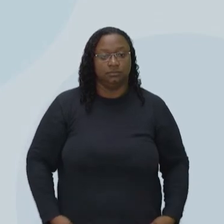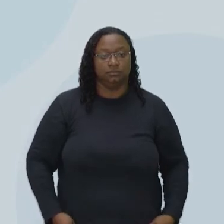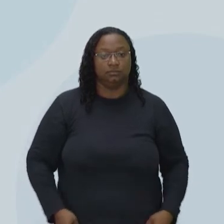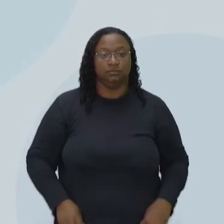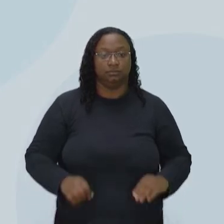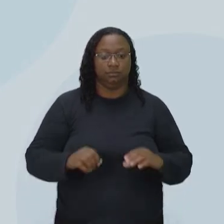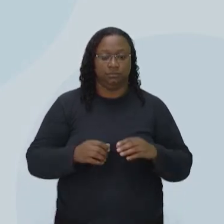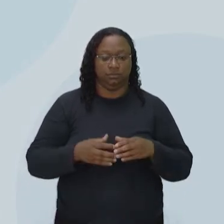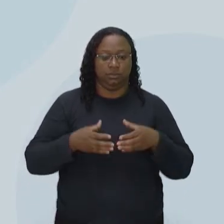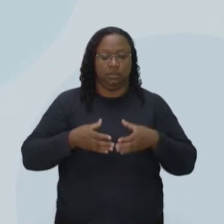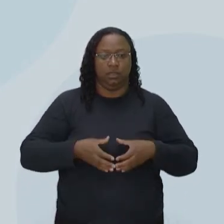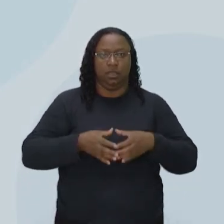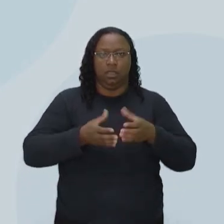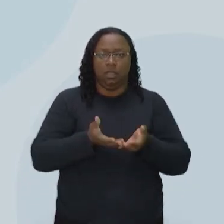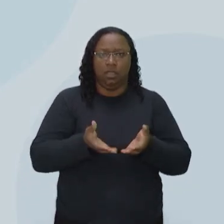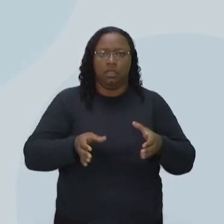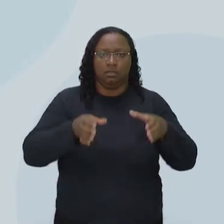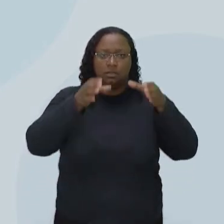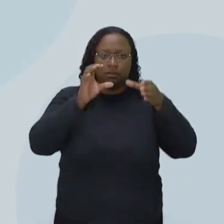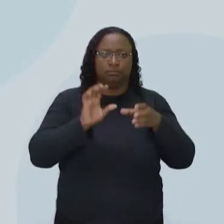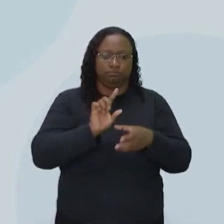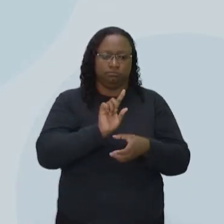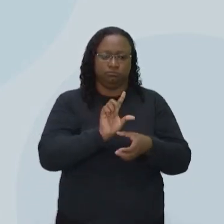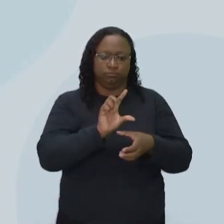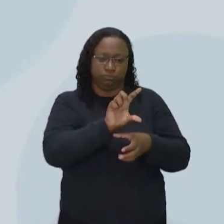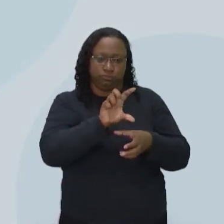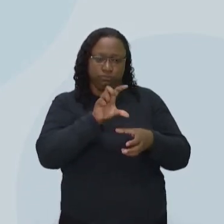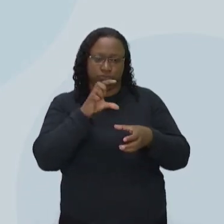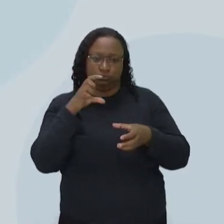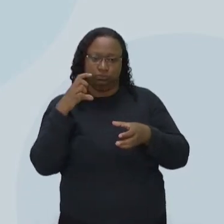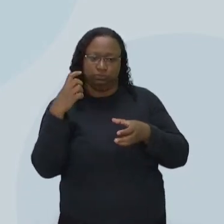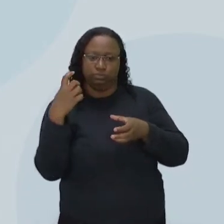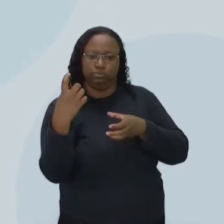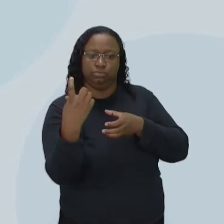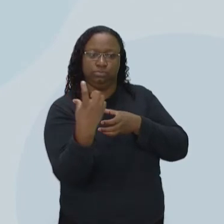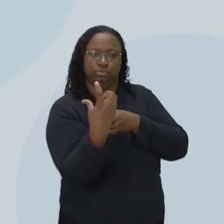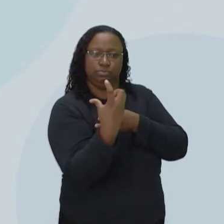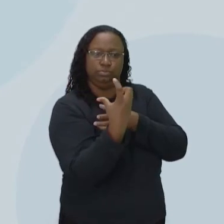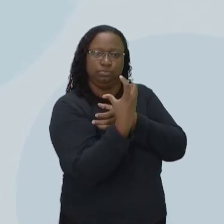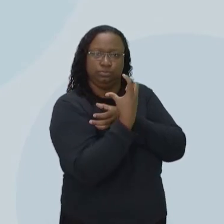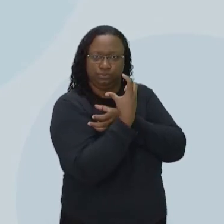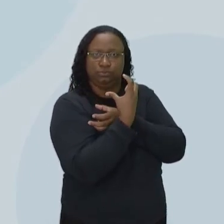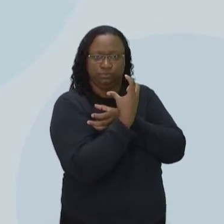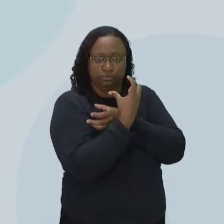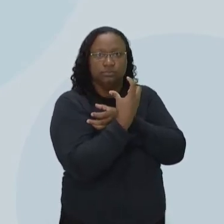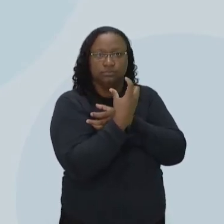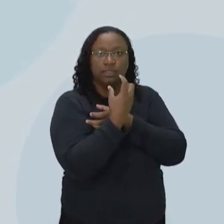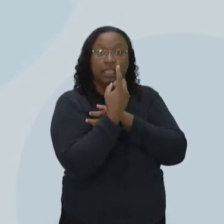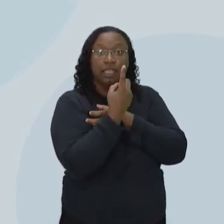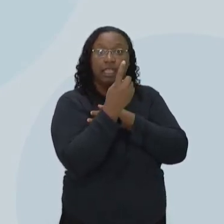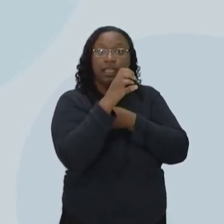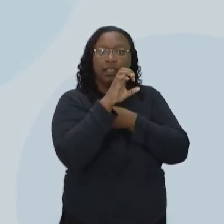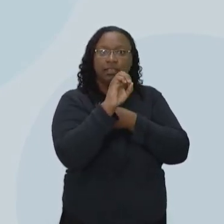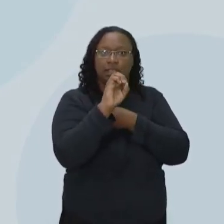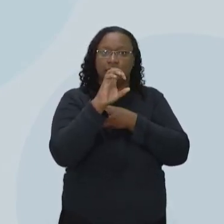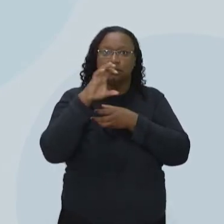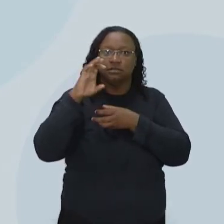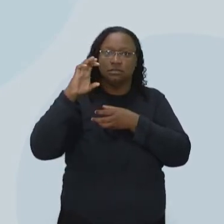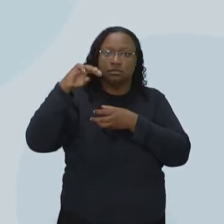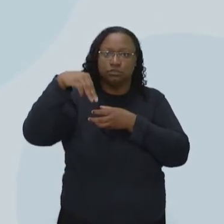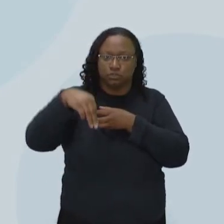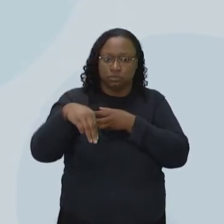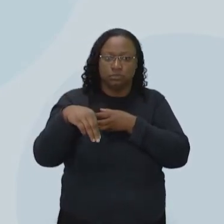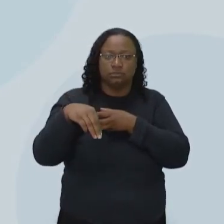melhor, transformando já em metro, tá bom, gente? 10 a menos 1. 10 a menos 1 metro. E